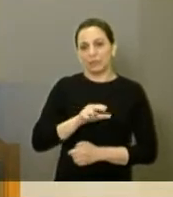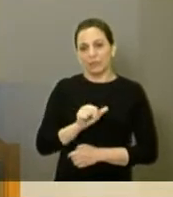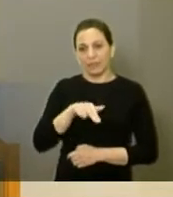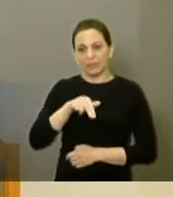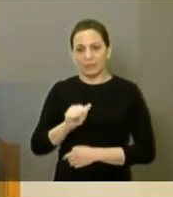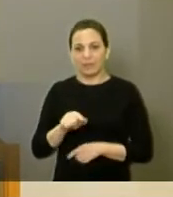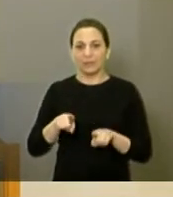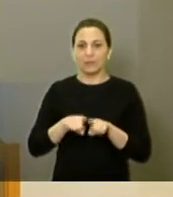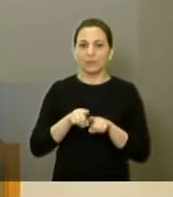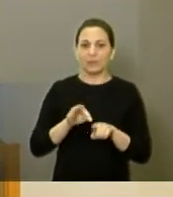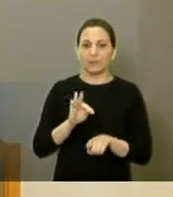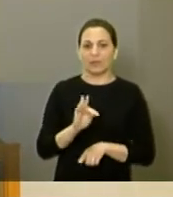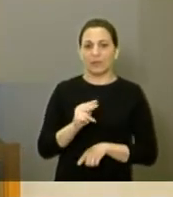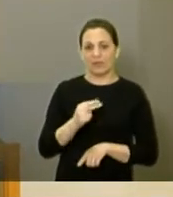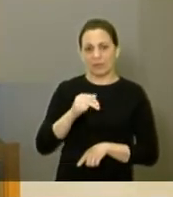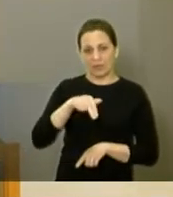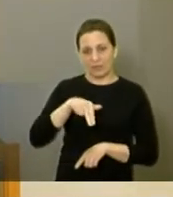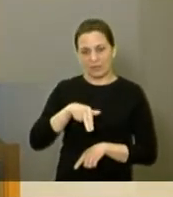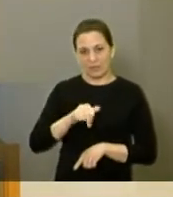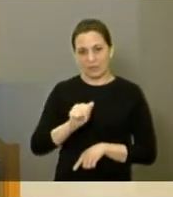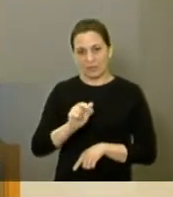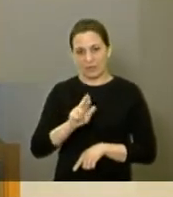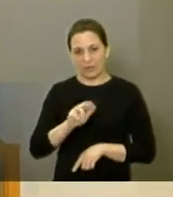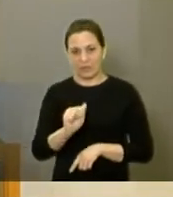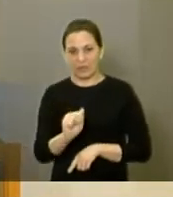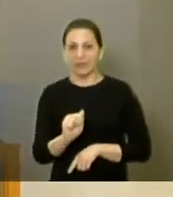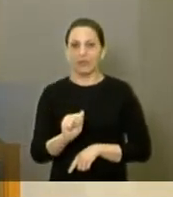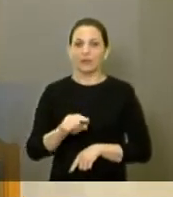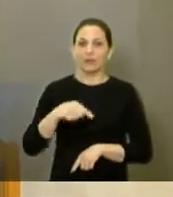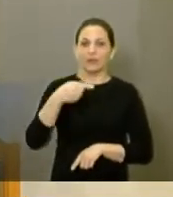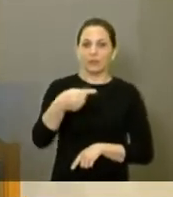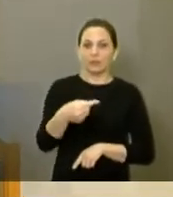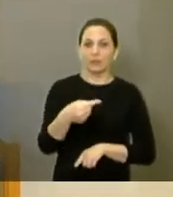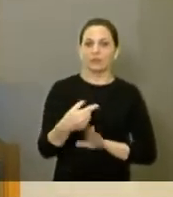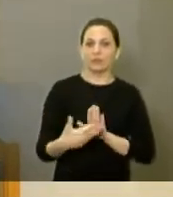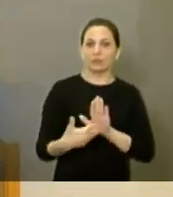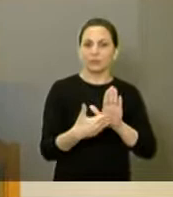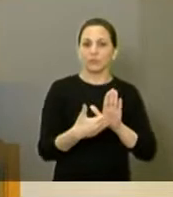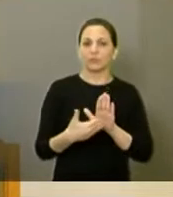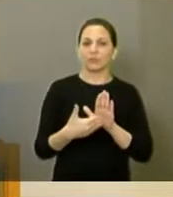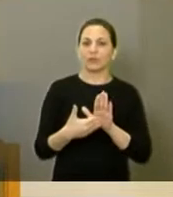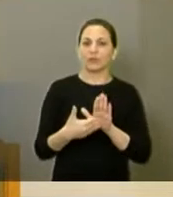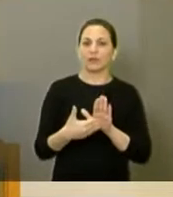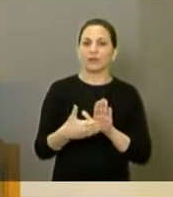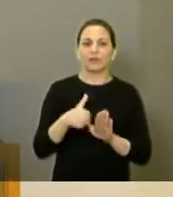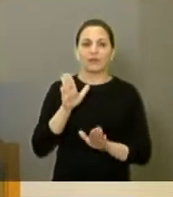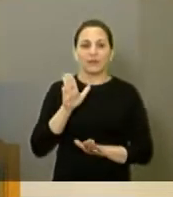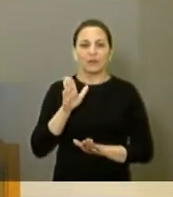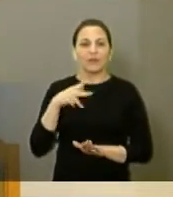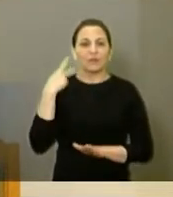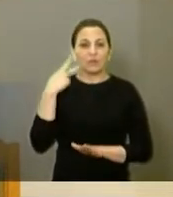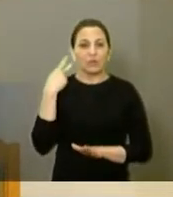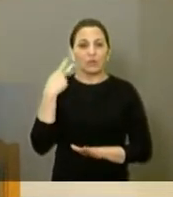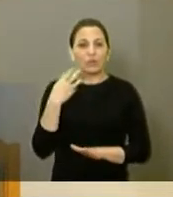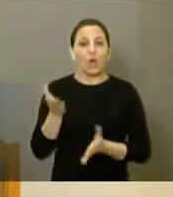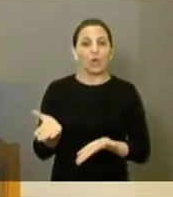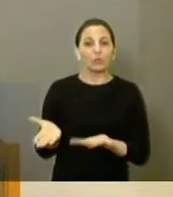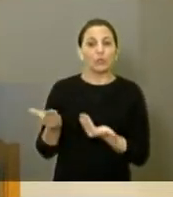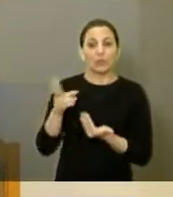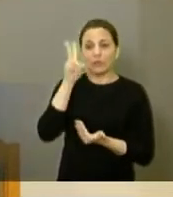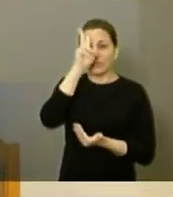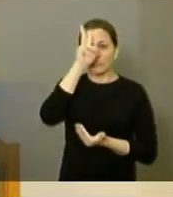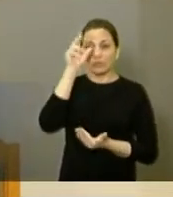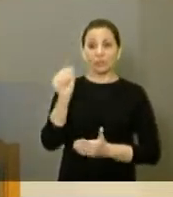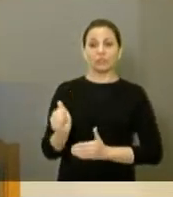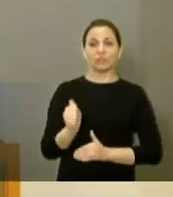ea thaynnara faria que eu vou depois vamos confirmar aqui mas eu acho que deve ser a vereadora mais jovem na história de